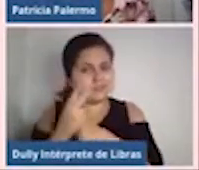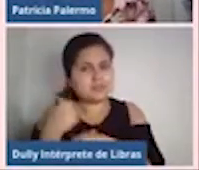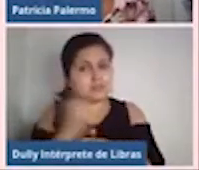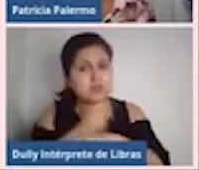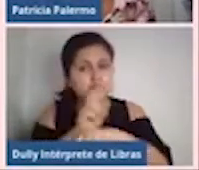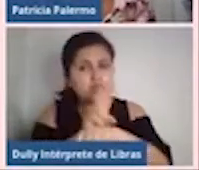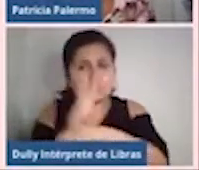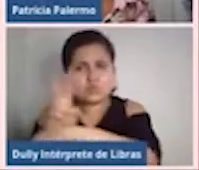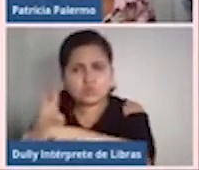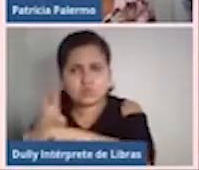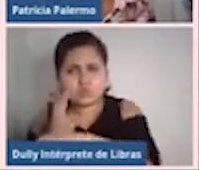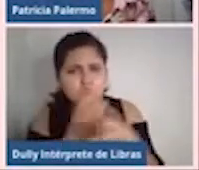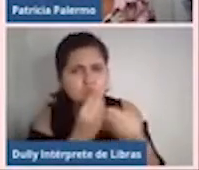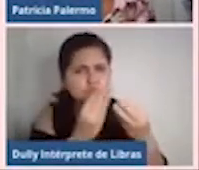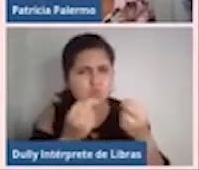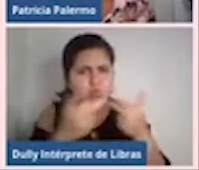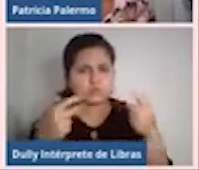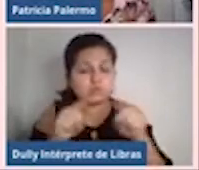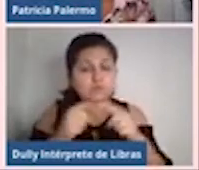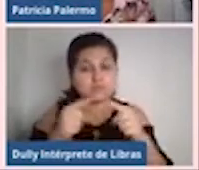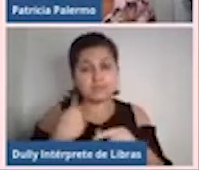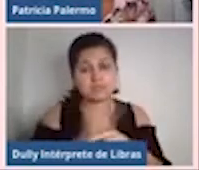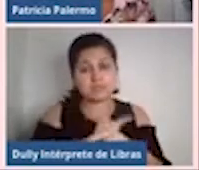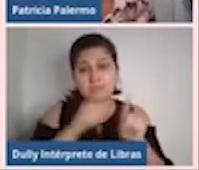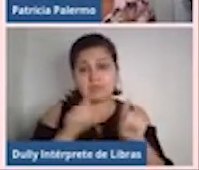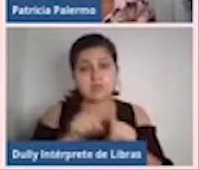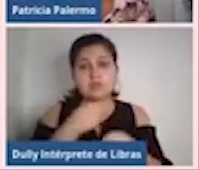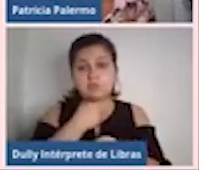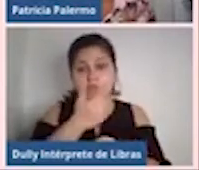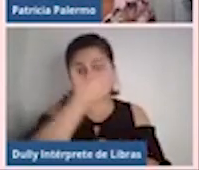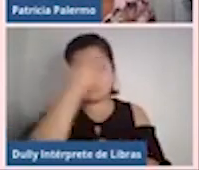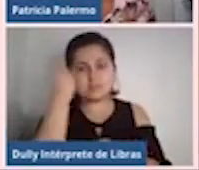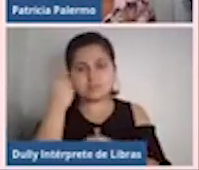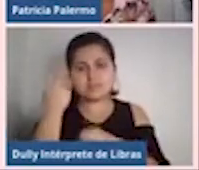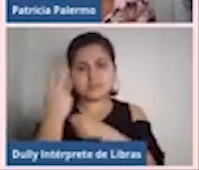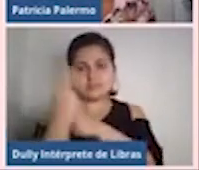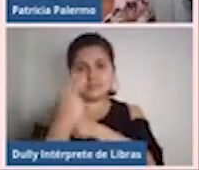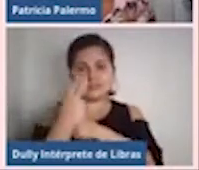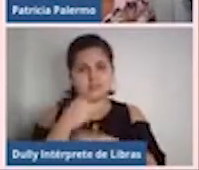monte de coisa, mas nós também não podemos esquecer de ser cuidadas.